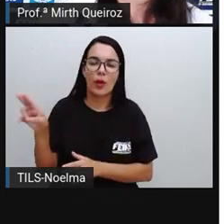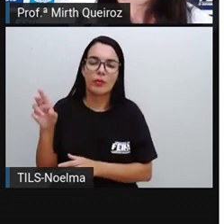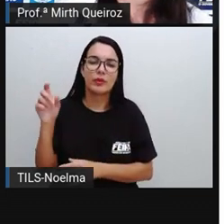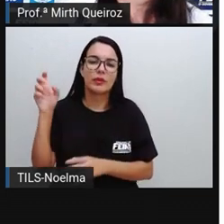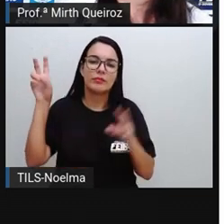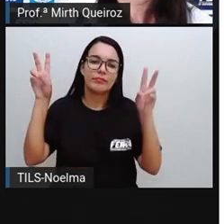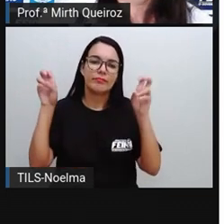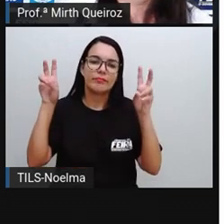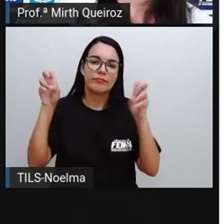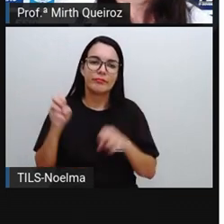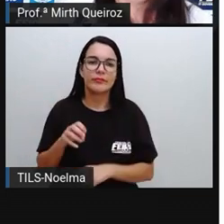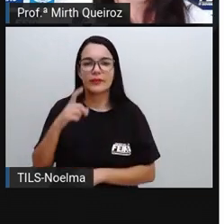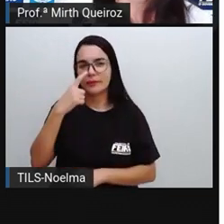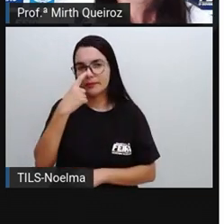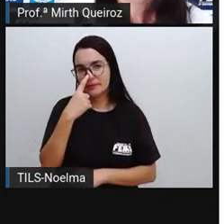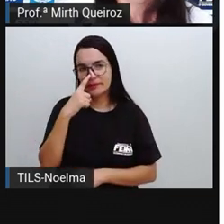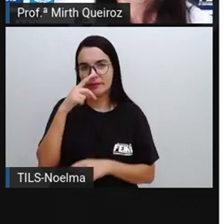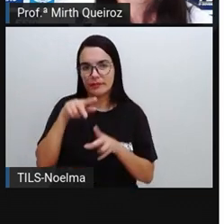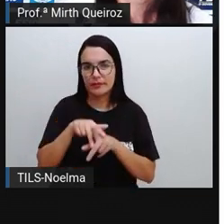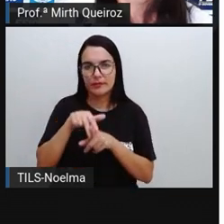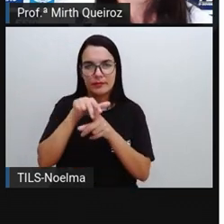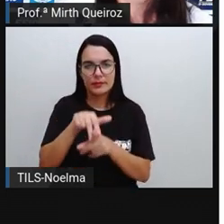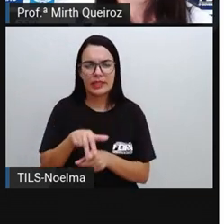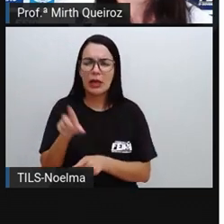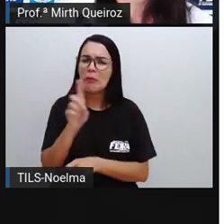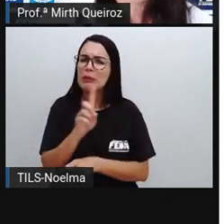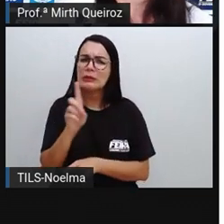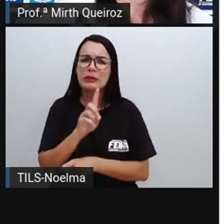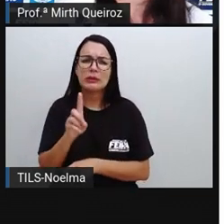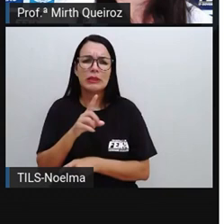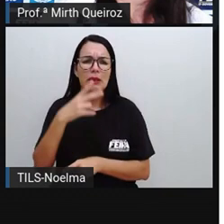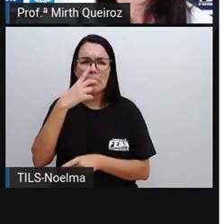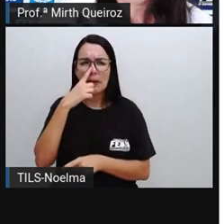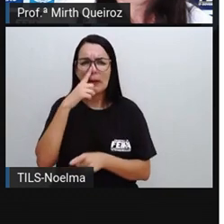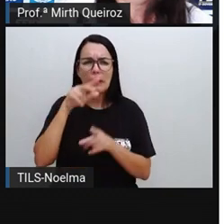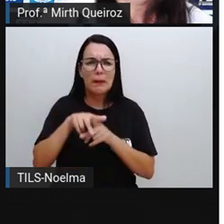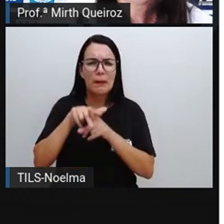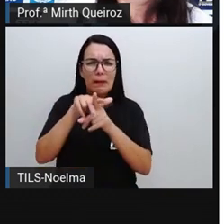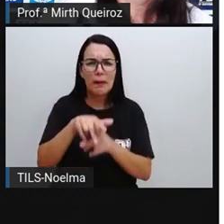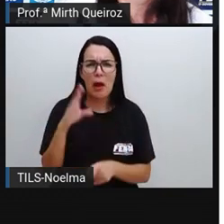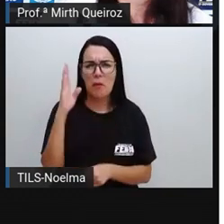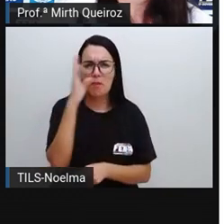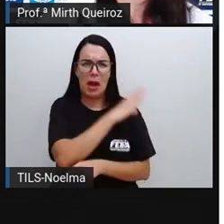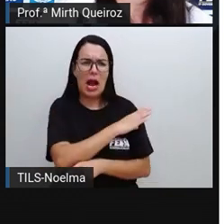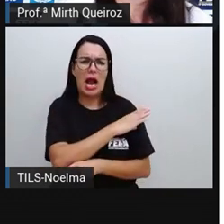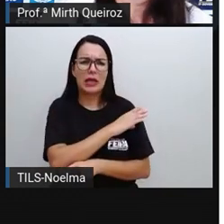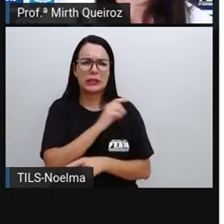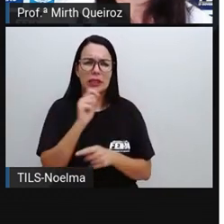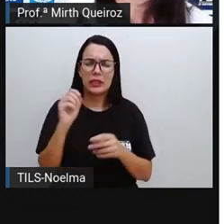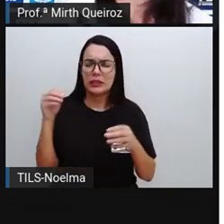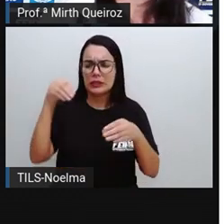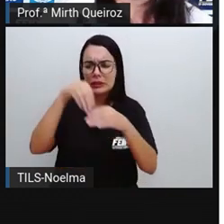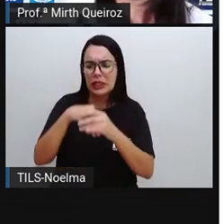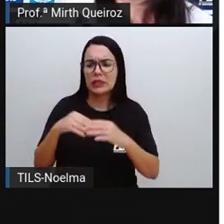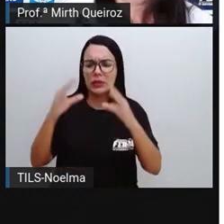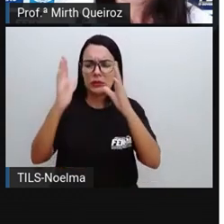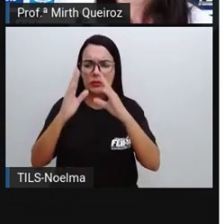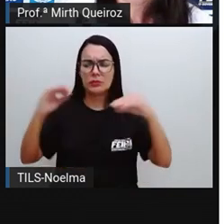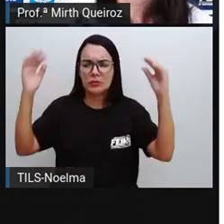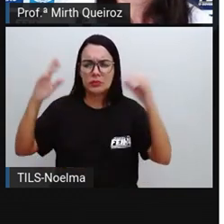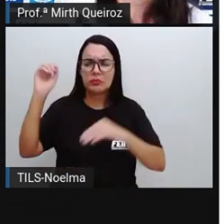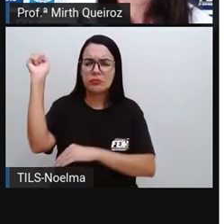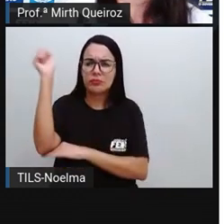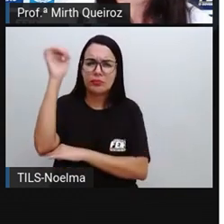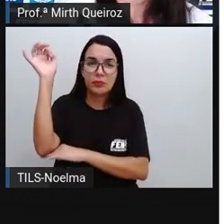bruxas. Mas não são como as bruxas maldosas que povoam os contos de fadas. há